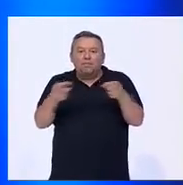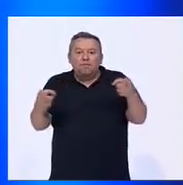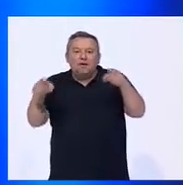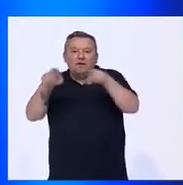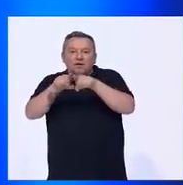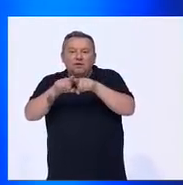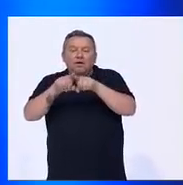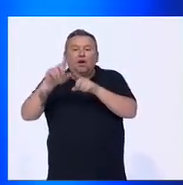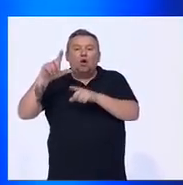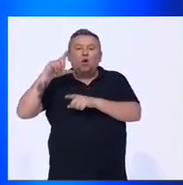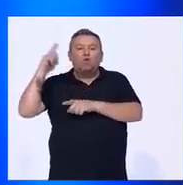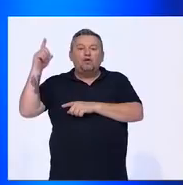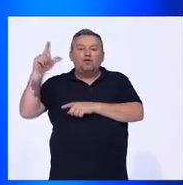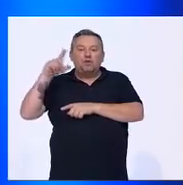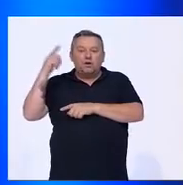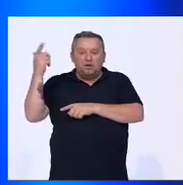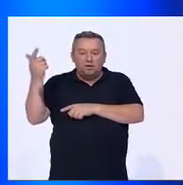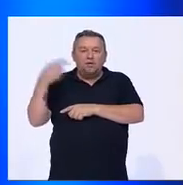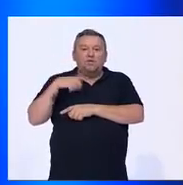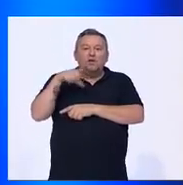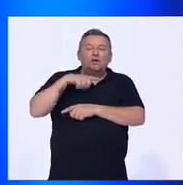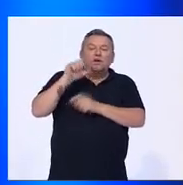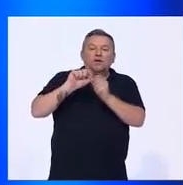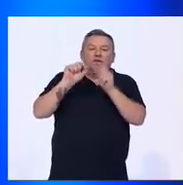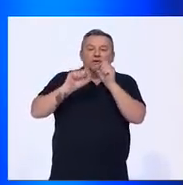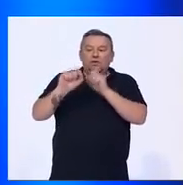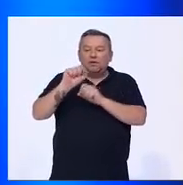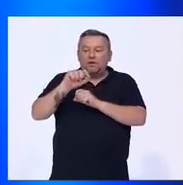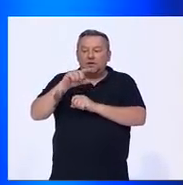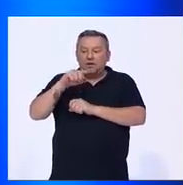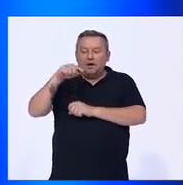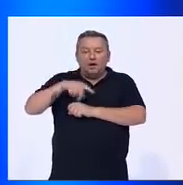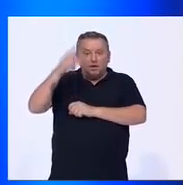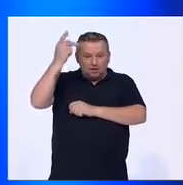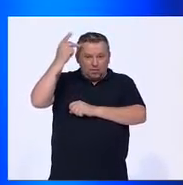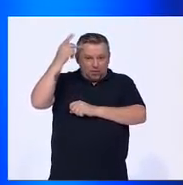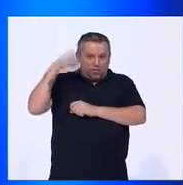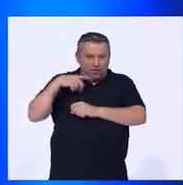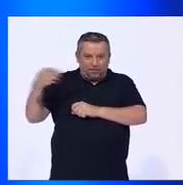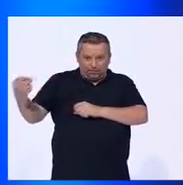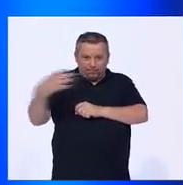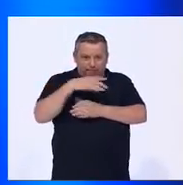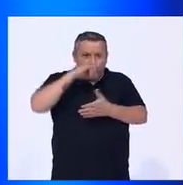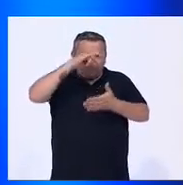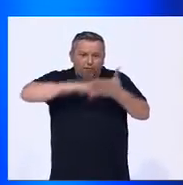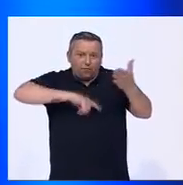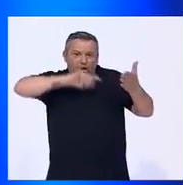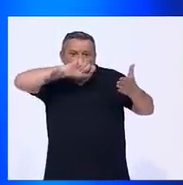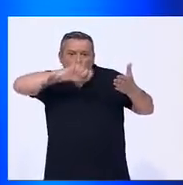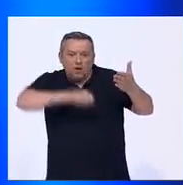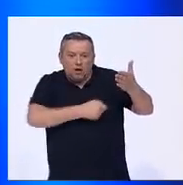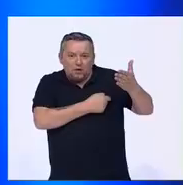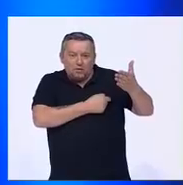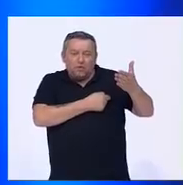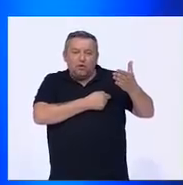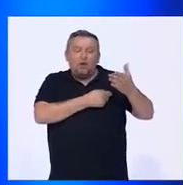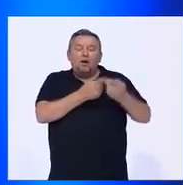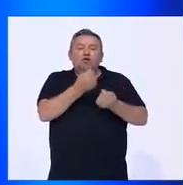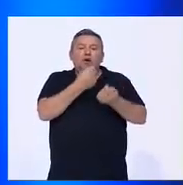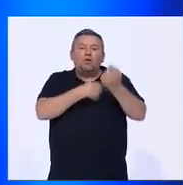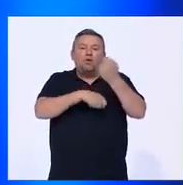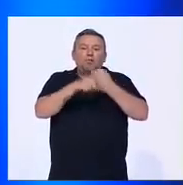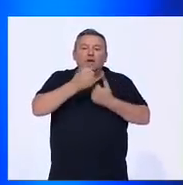da logística. Você precisa definir. Aqui em São Paulo, houve numa renovação de contratos de rodovias, de pedágios de 20 anos